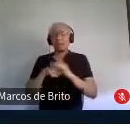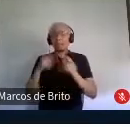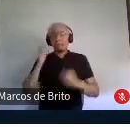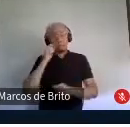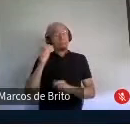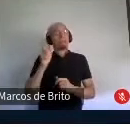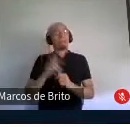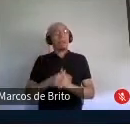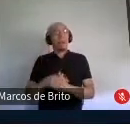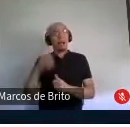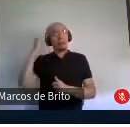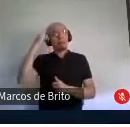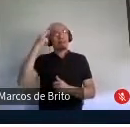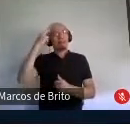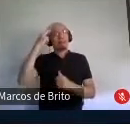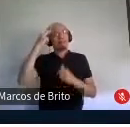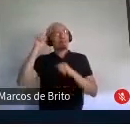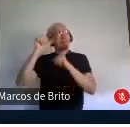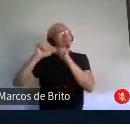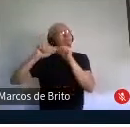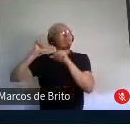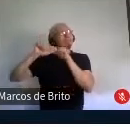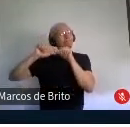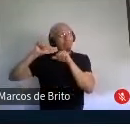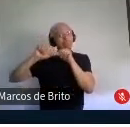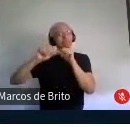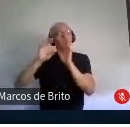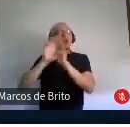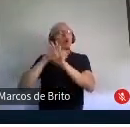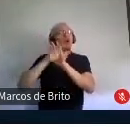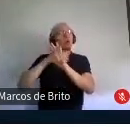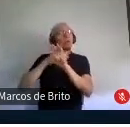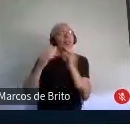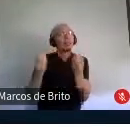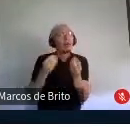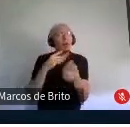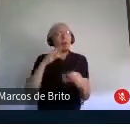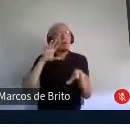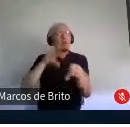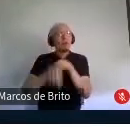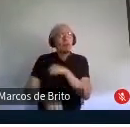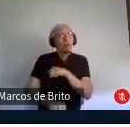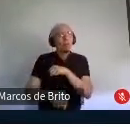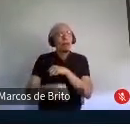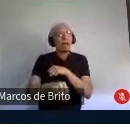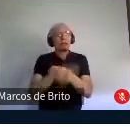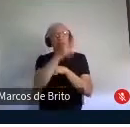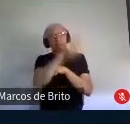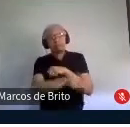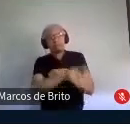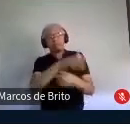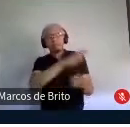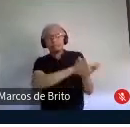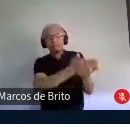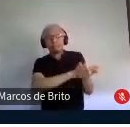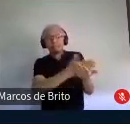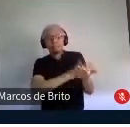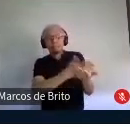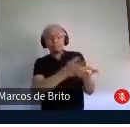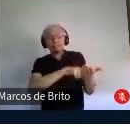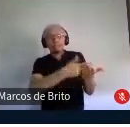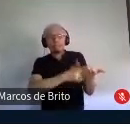de pensar, de refletir os conceitos, né, sobre como formar tradutores e intérpretes, e